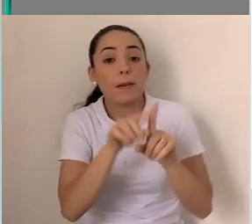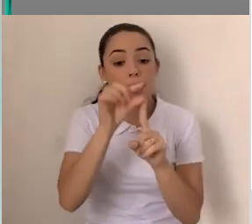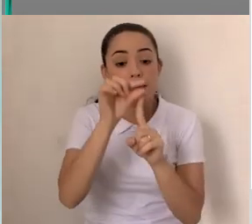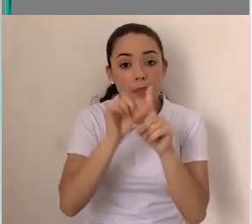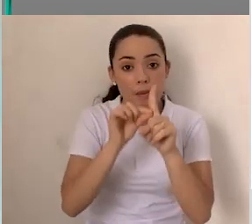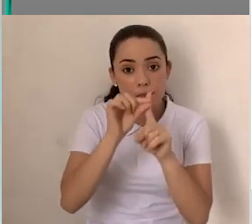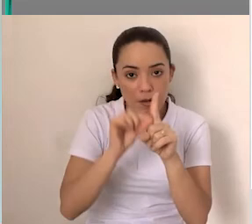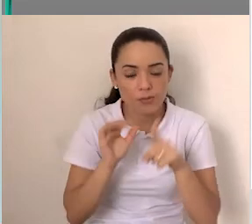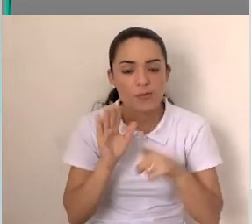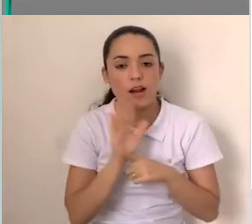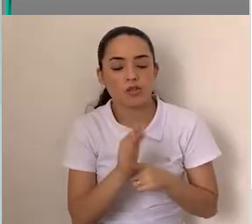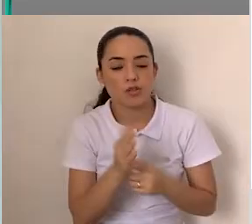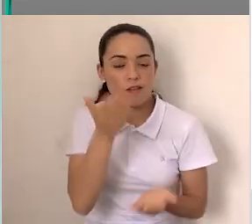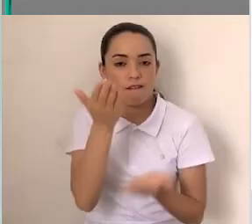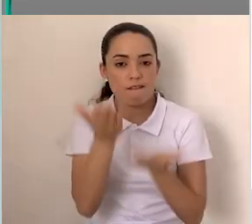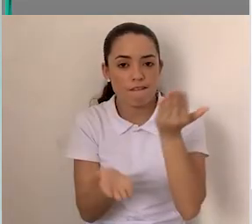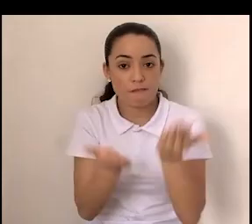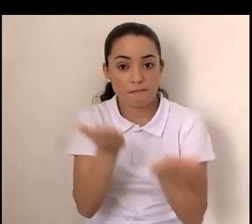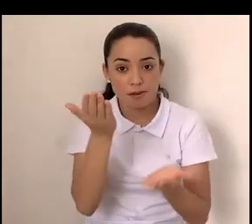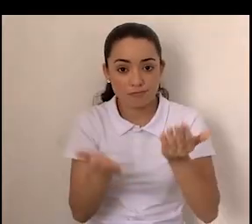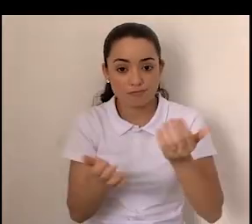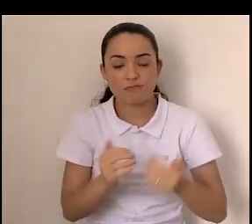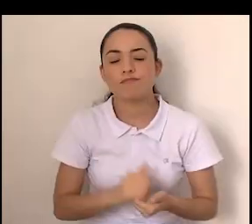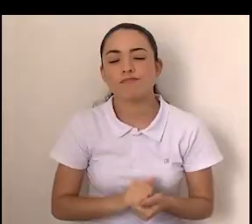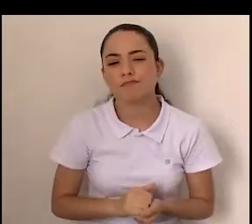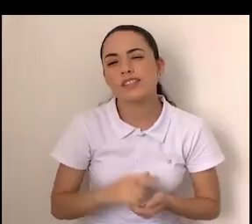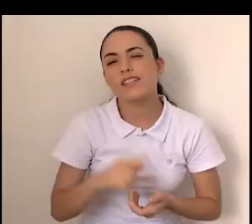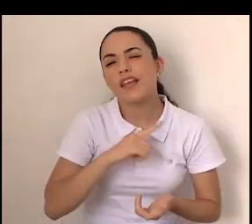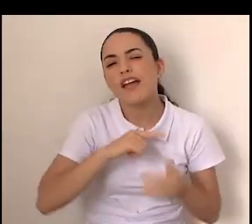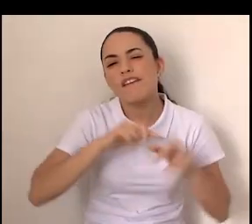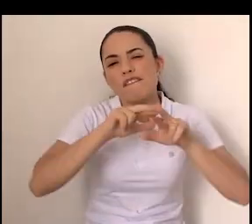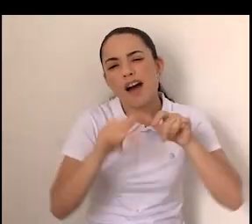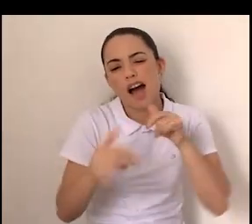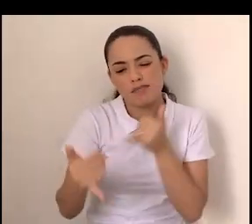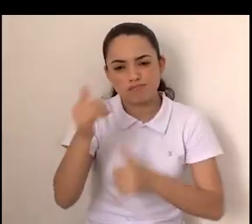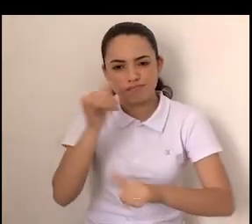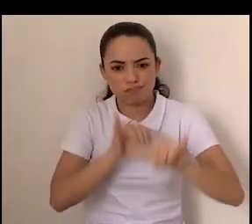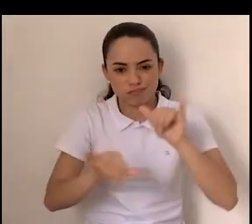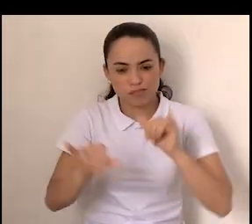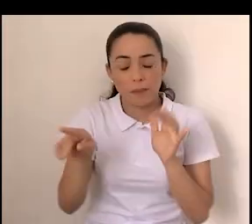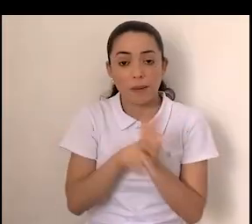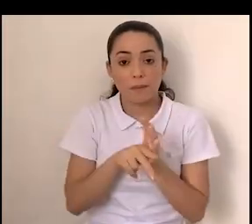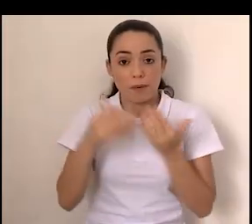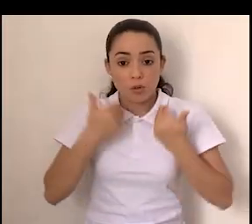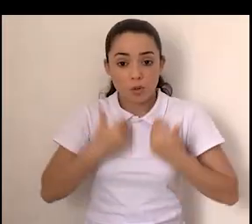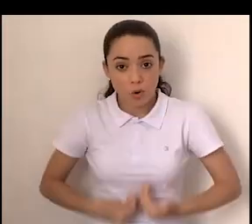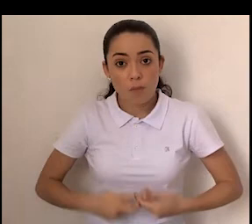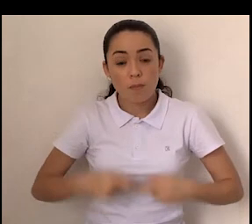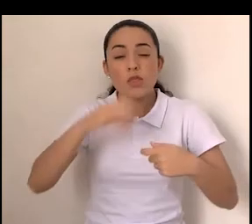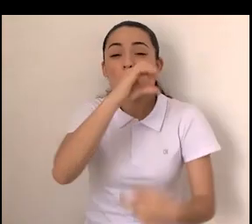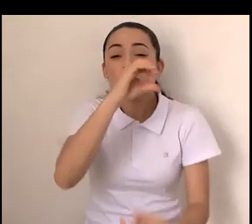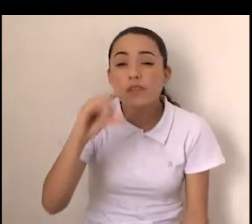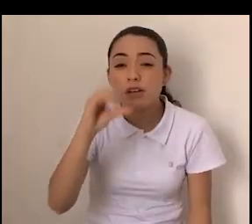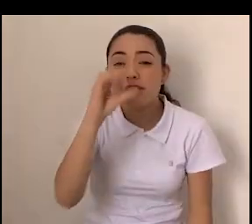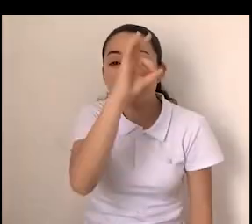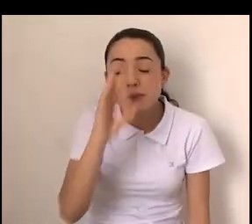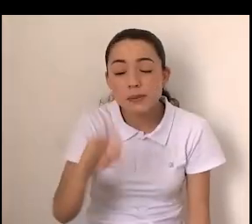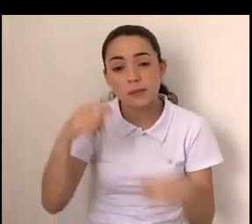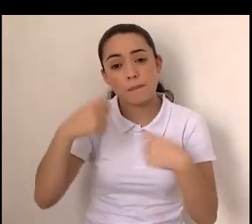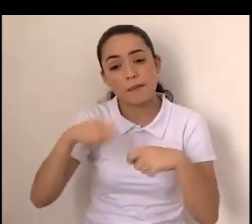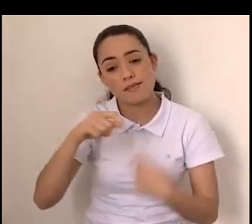reduzir a fricção entre tecidos e modular a temperatura. A água permite a oxidação e a redução, sendo que cerca